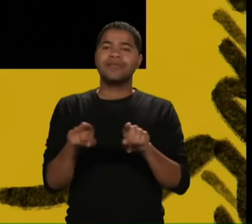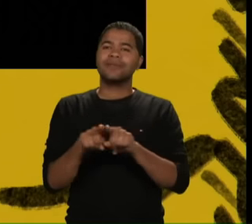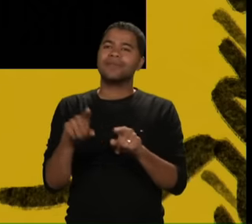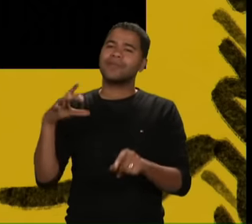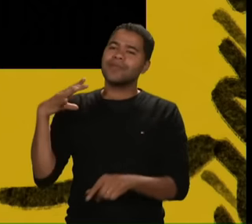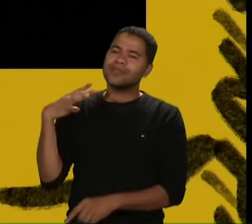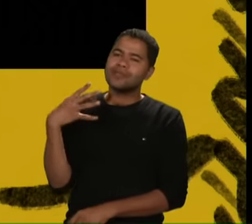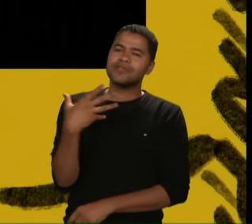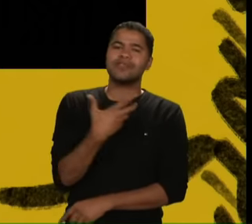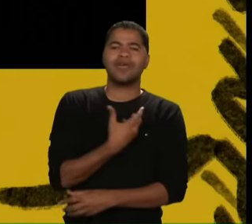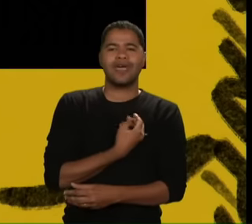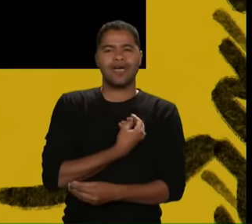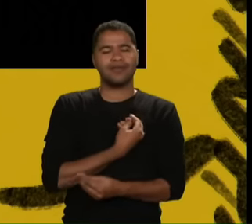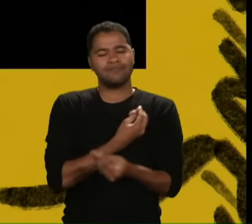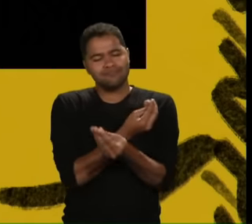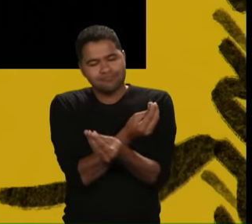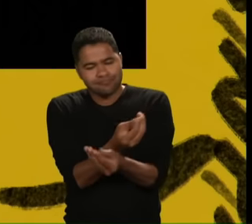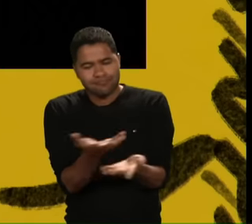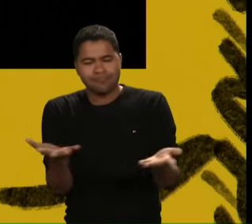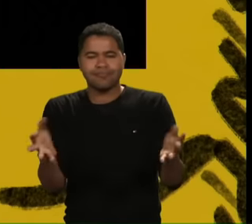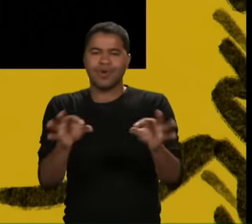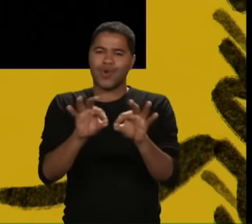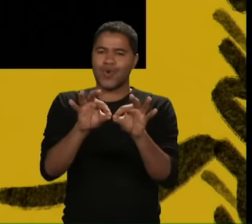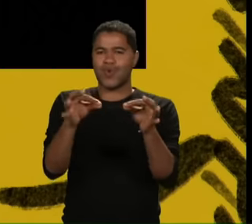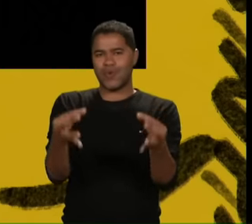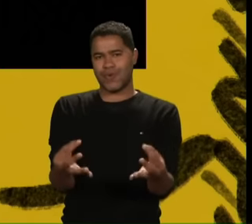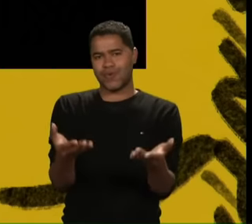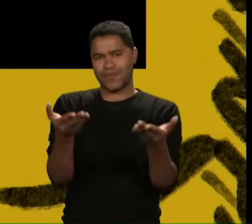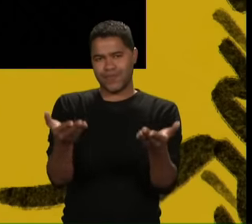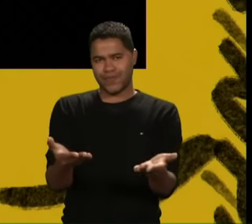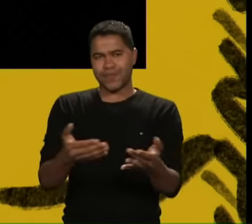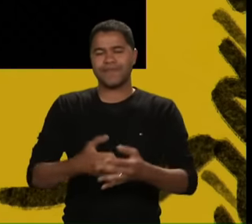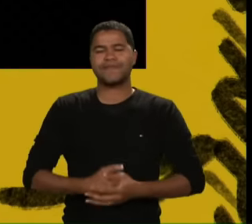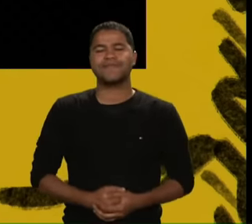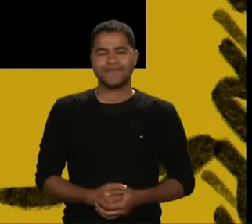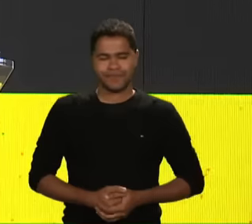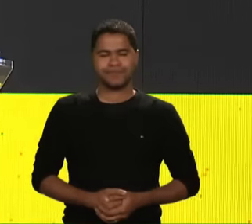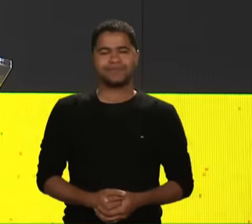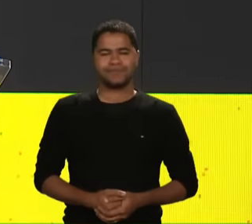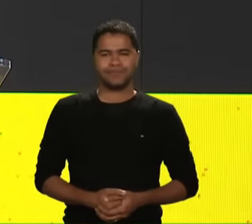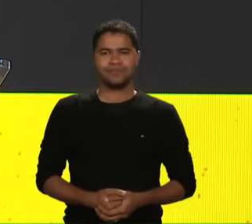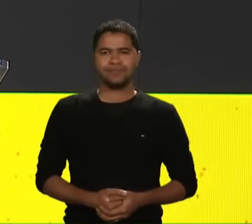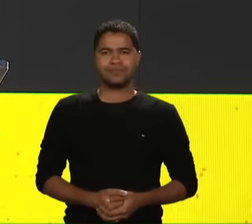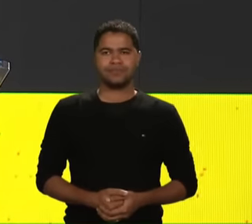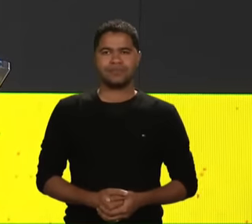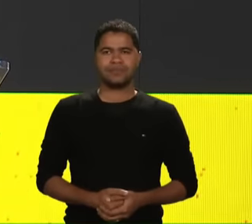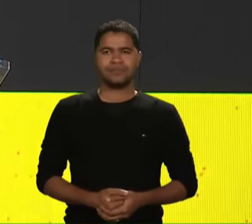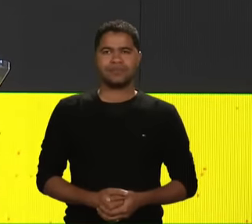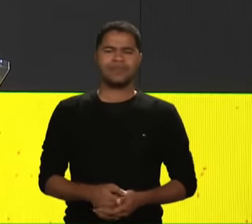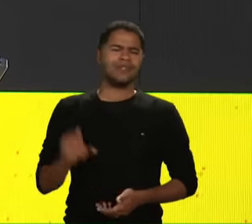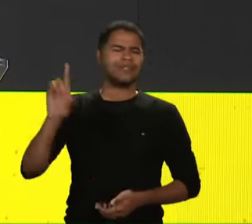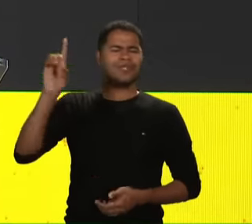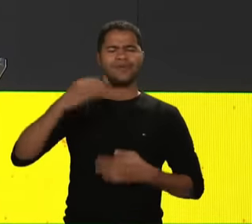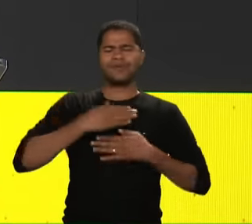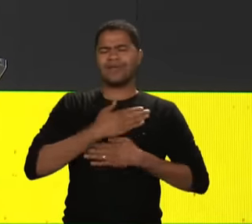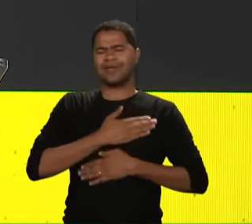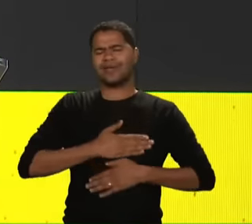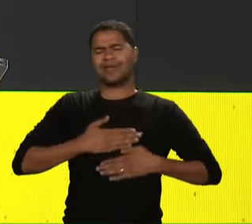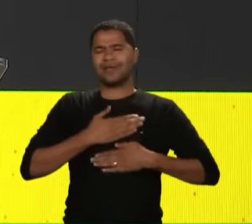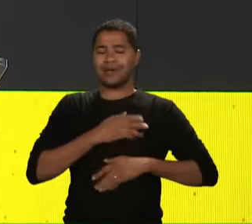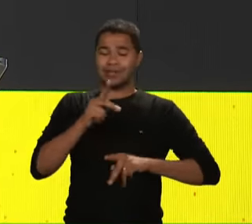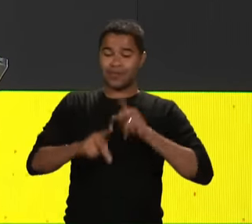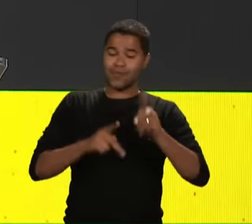salvação adorna os humildes. O Senhor se agrada do seu